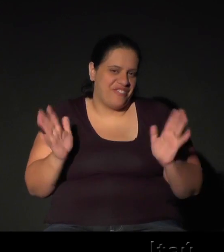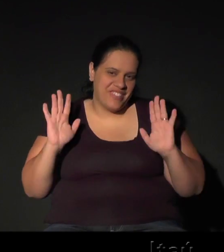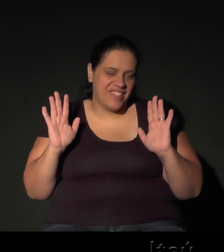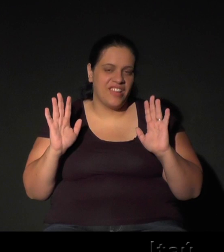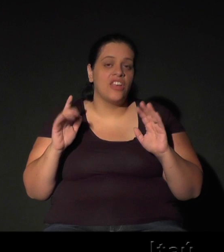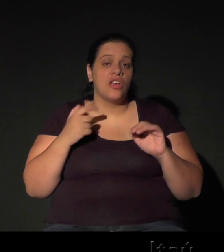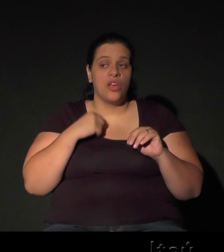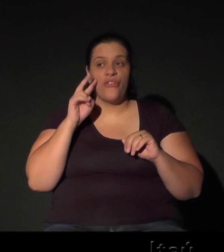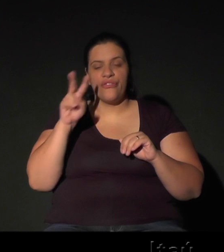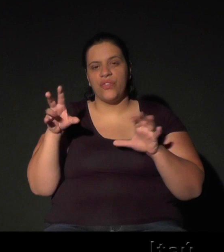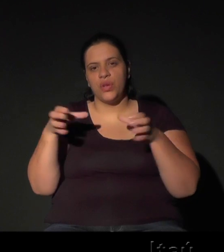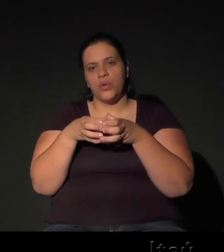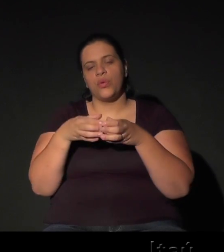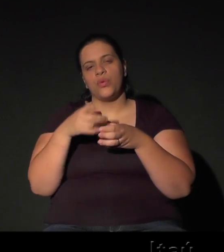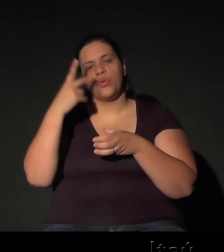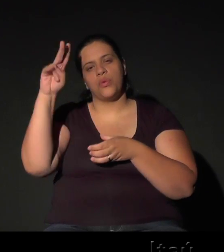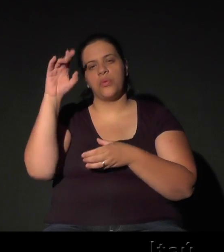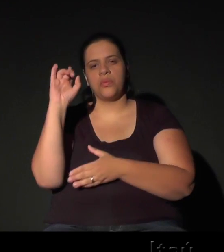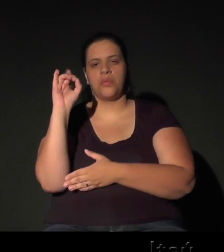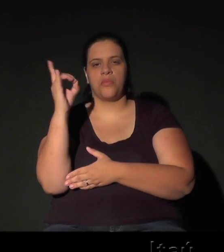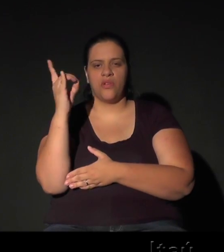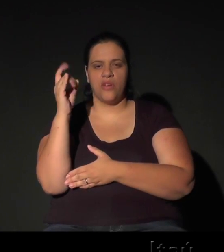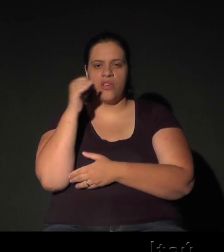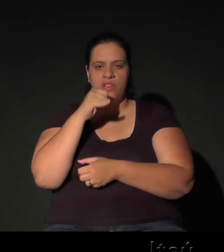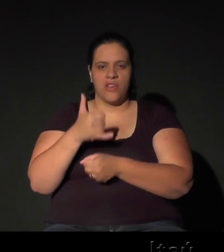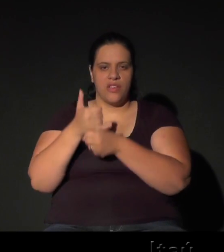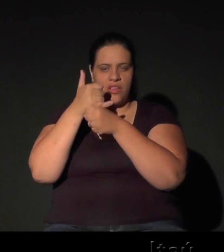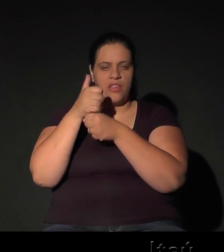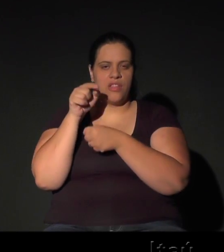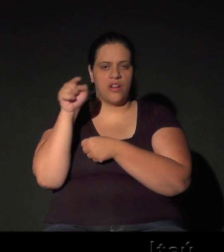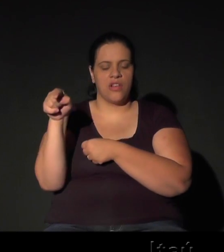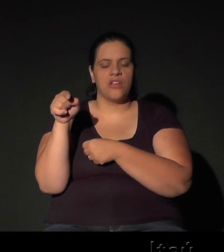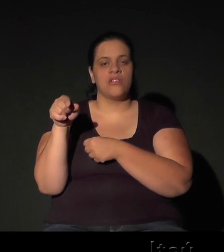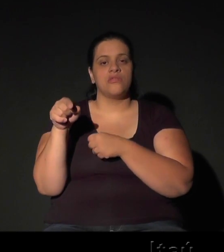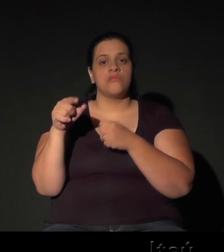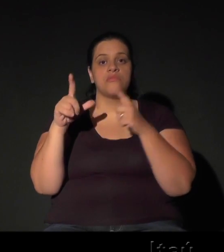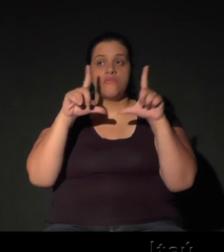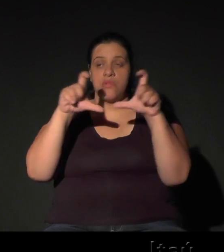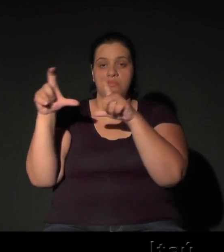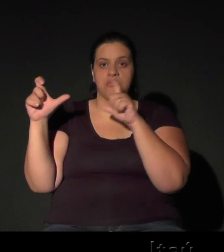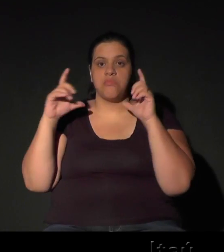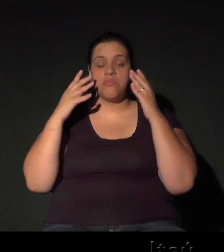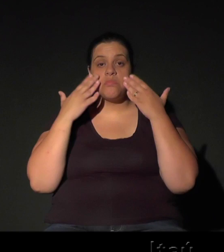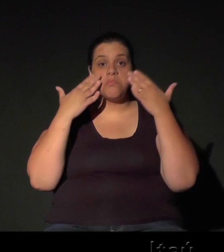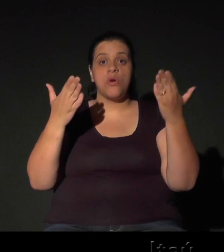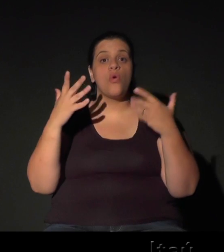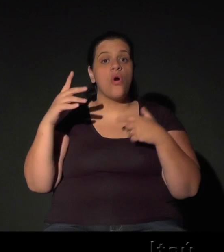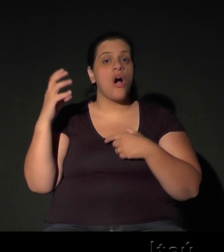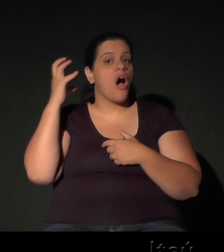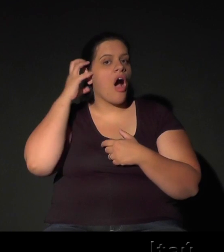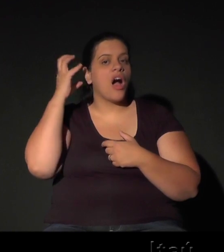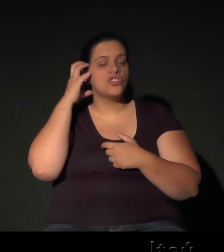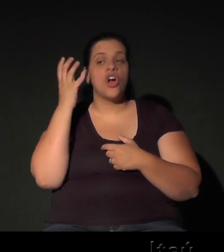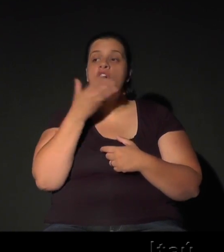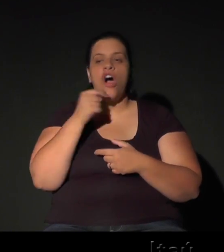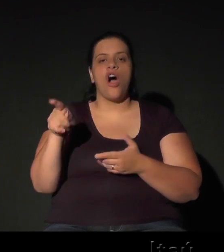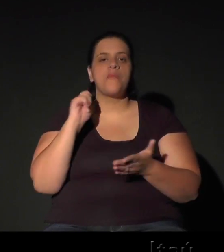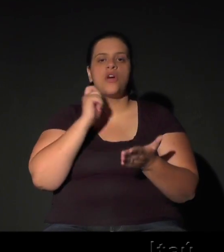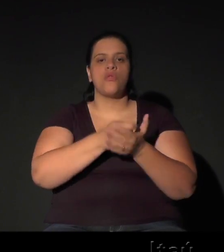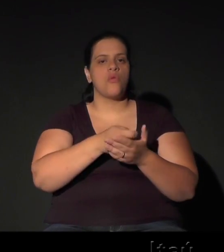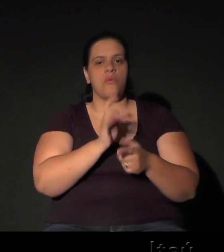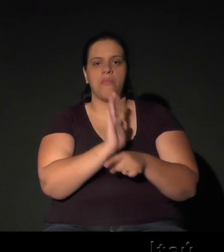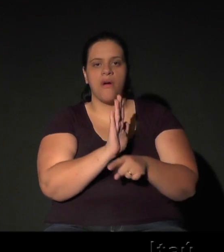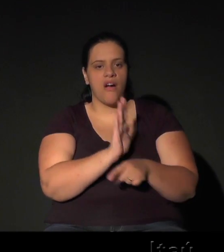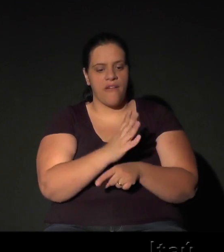né Eu vi um grupo um coletivo da Bolívia uma liderança boliviana que eles fizeram isso com as nas rádios né homem que não paga